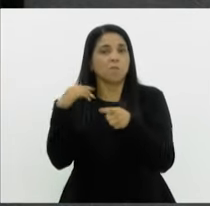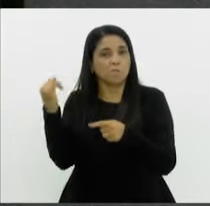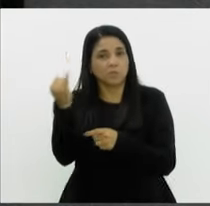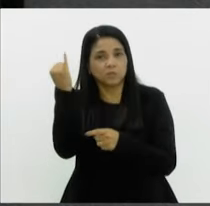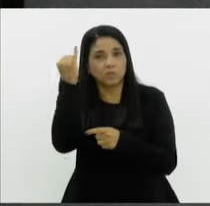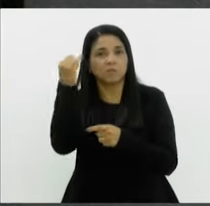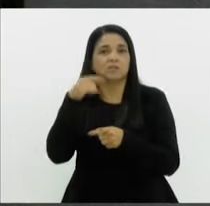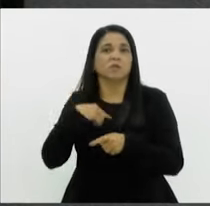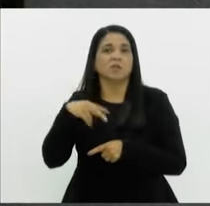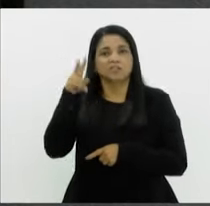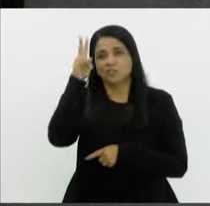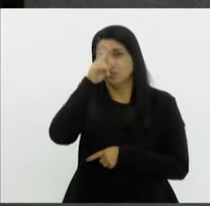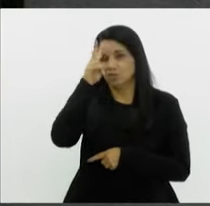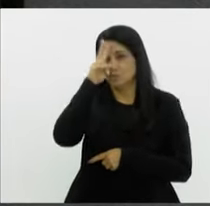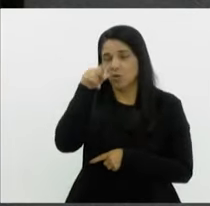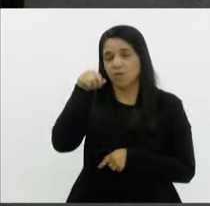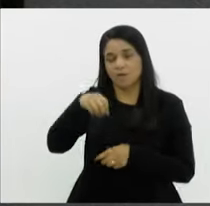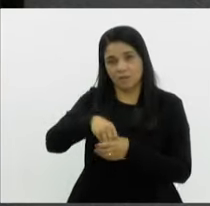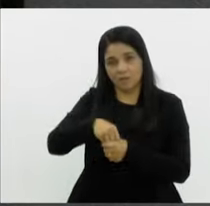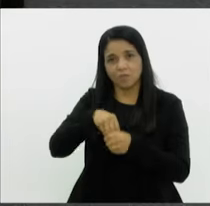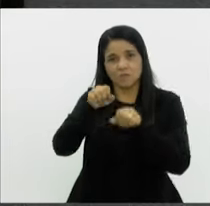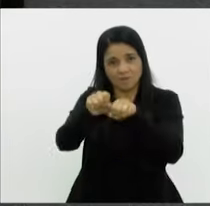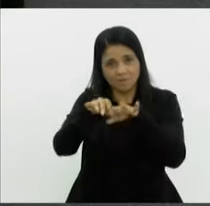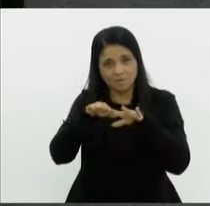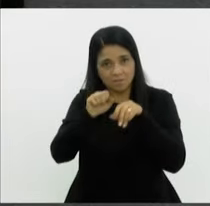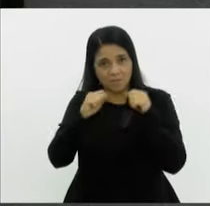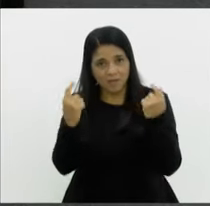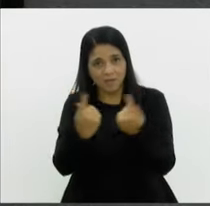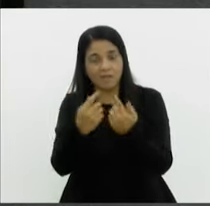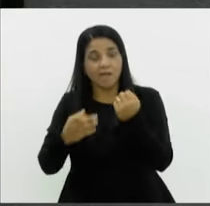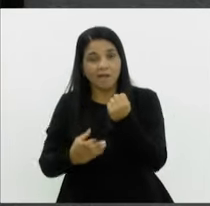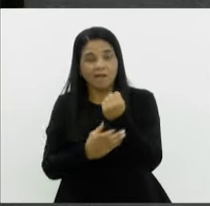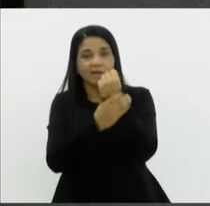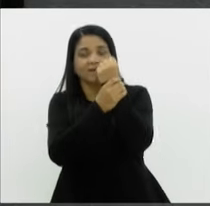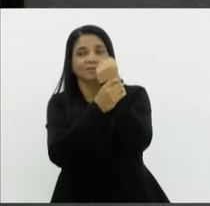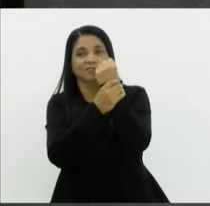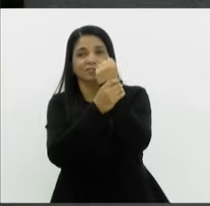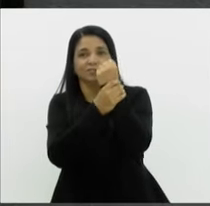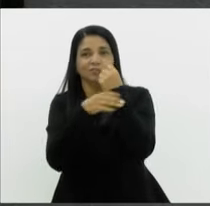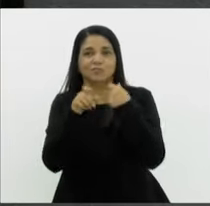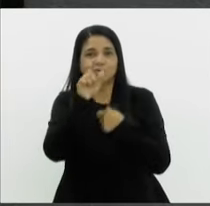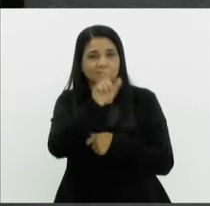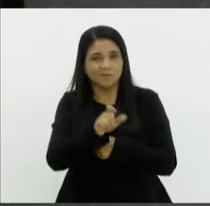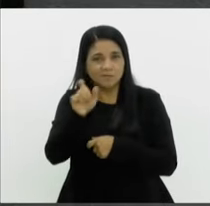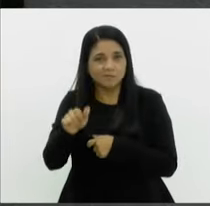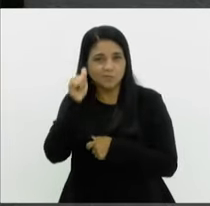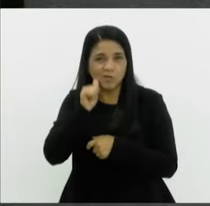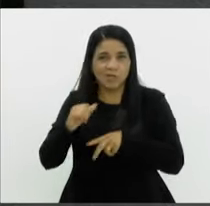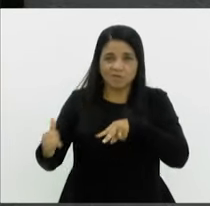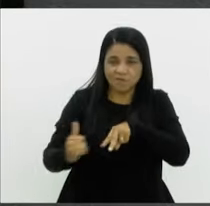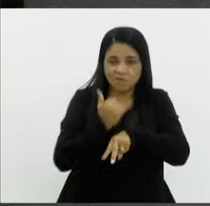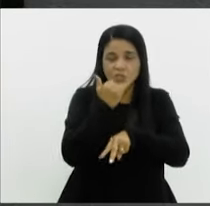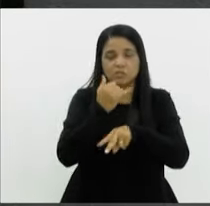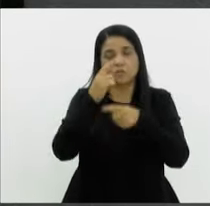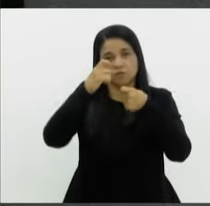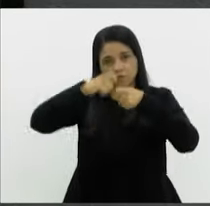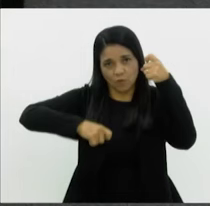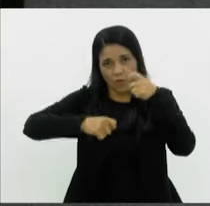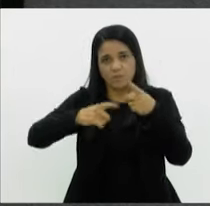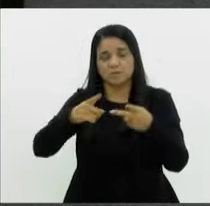fazendo história aqui na Assembleia Legislativa, justamente garantindo que essas mulheres vítimas de violência